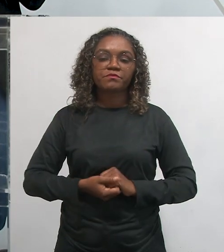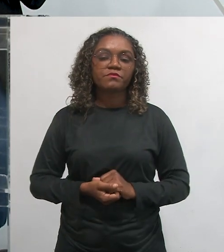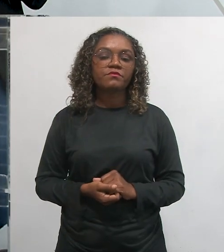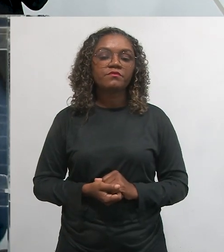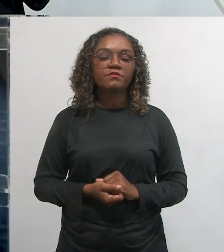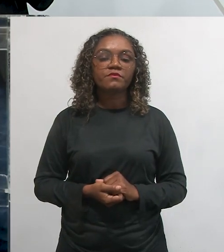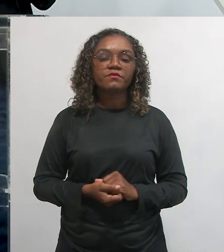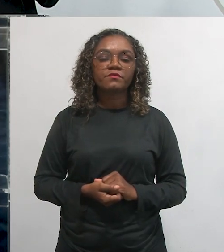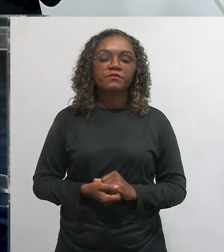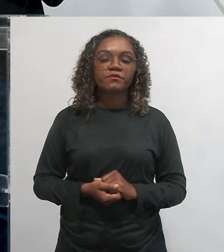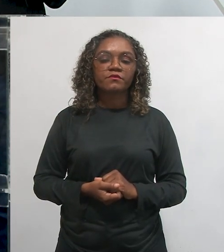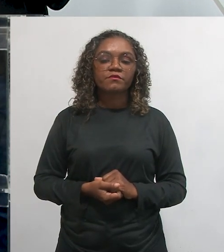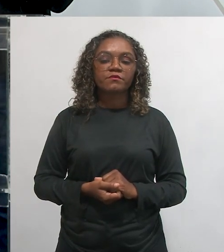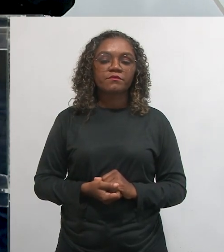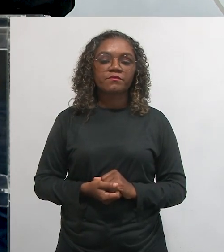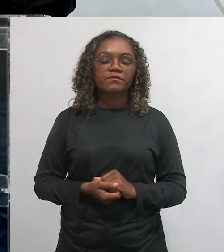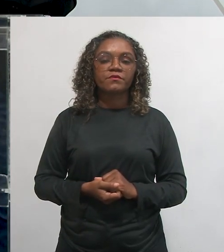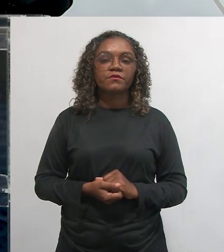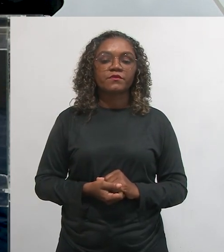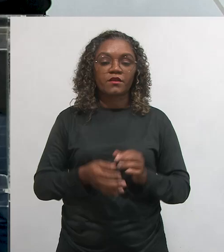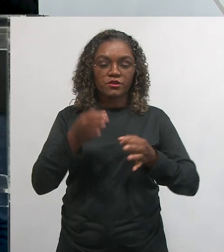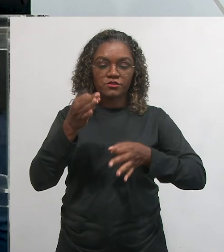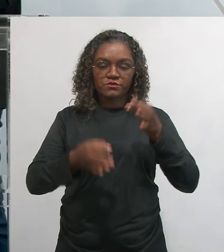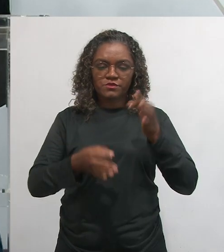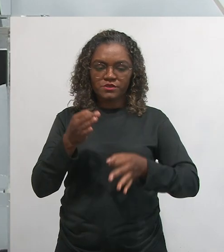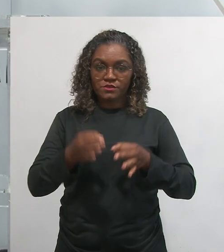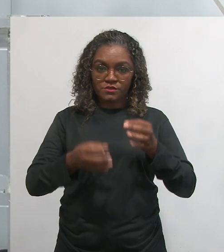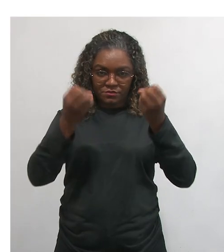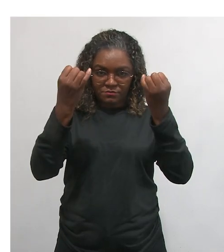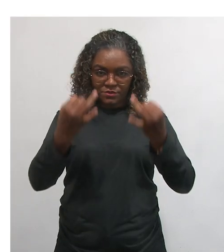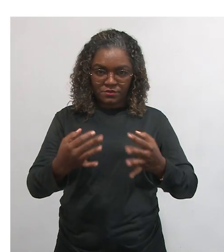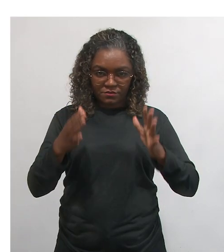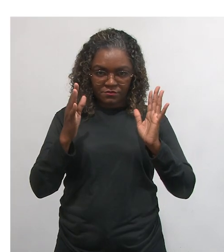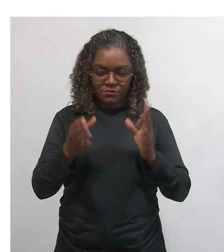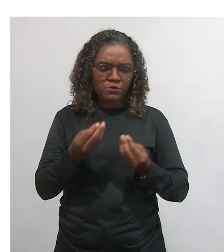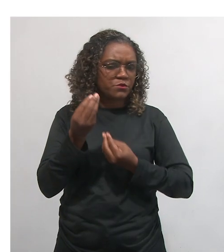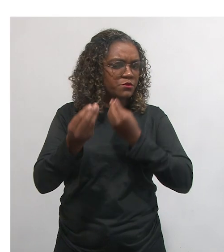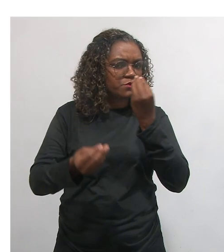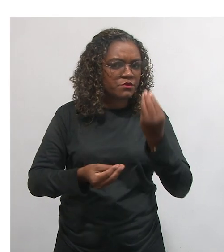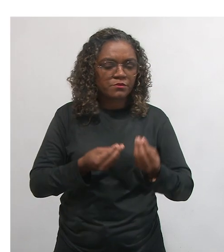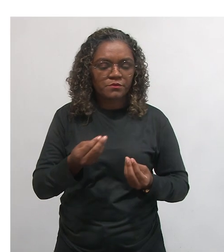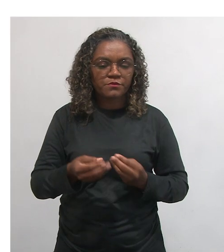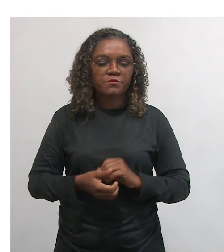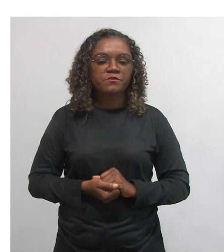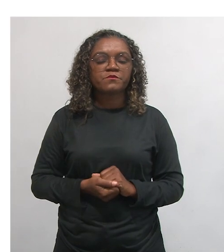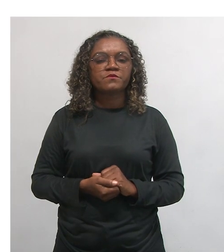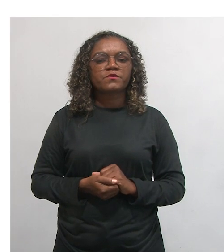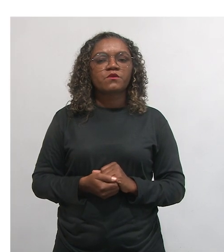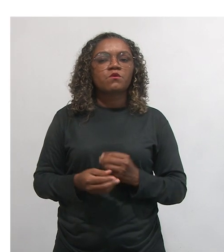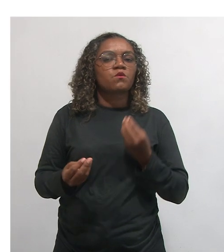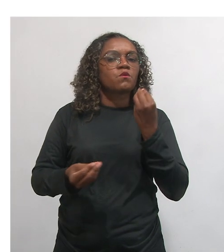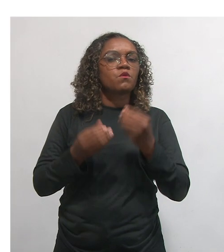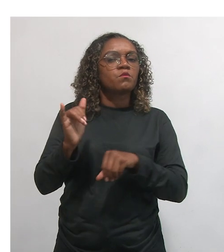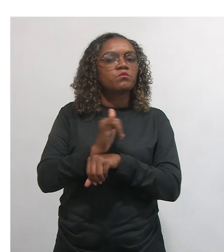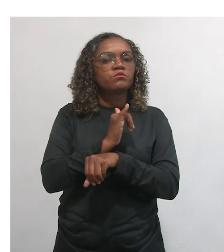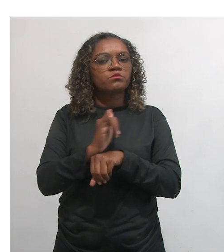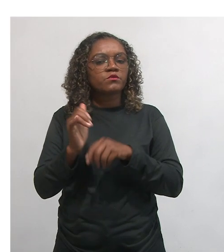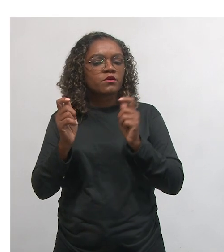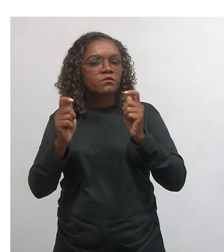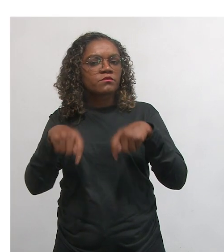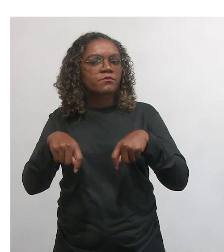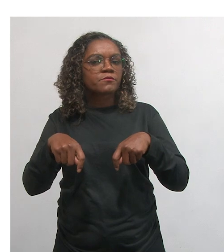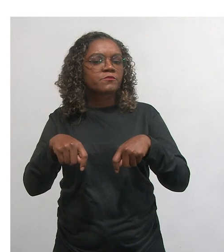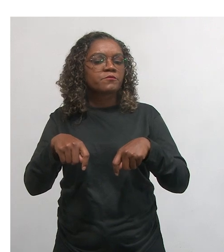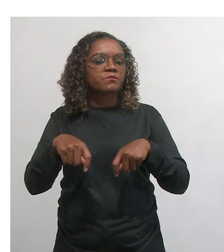Platão. Veja só aqui, volte para o quadro, olha só. Então a justiça eu expliquei como se dá. Então para que